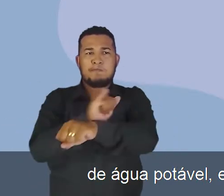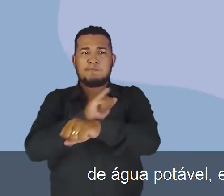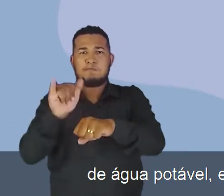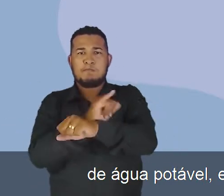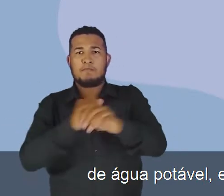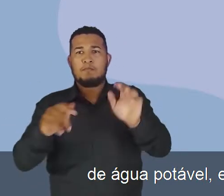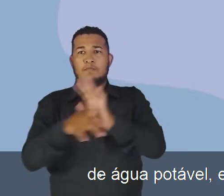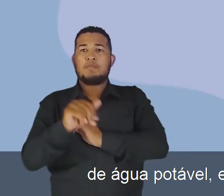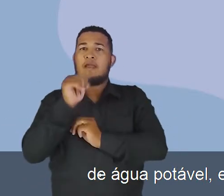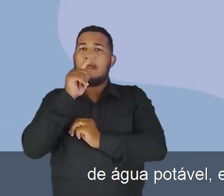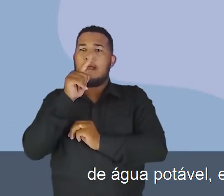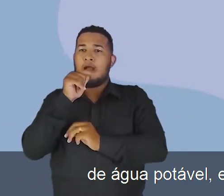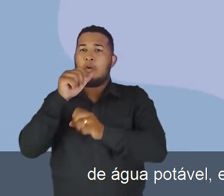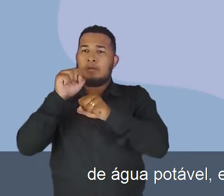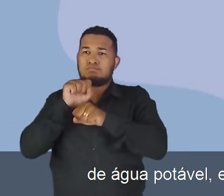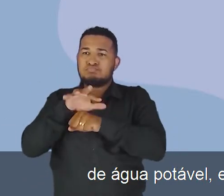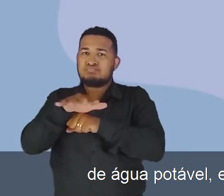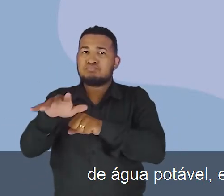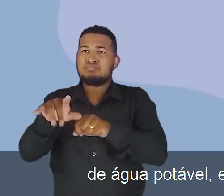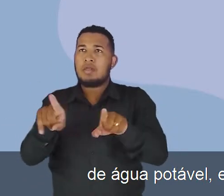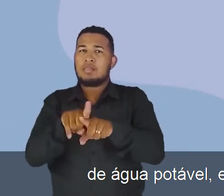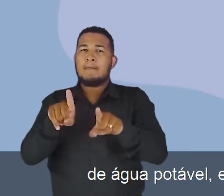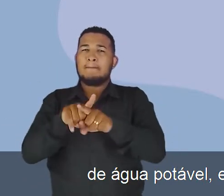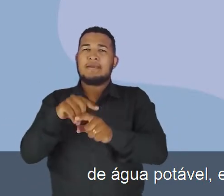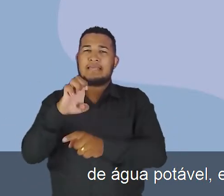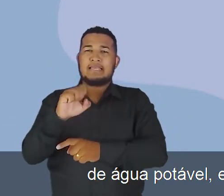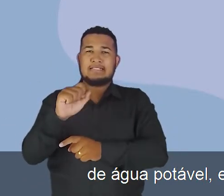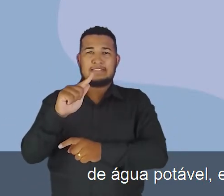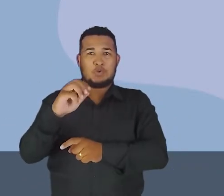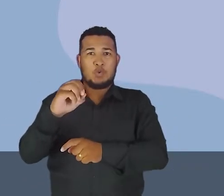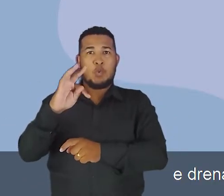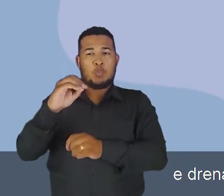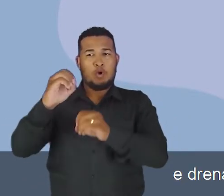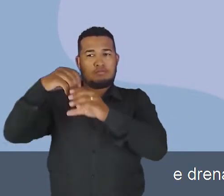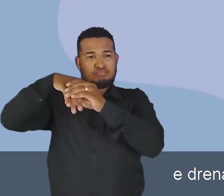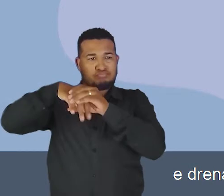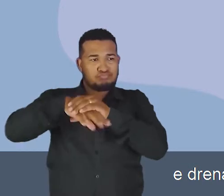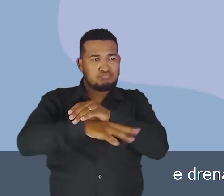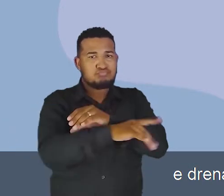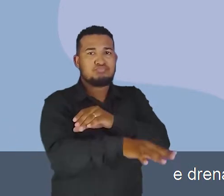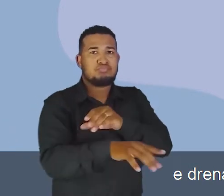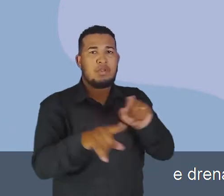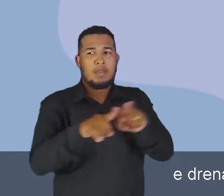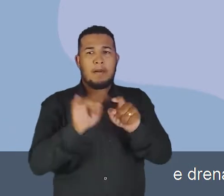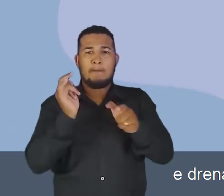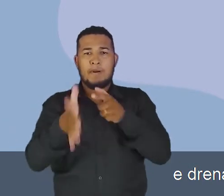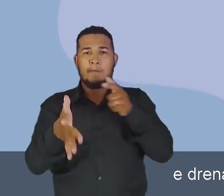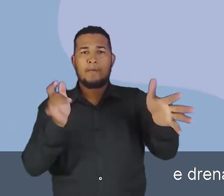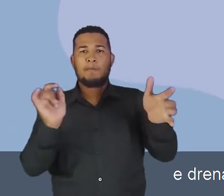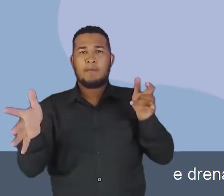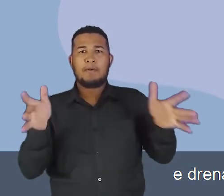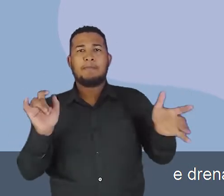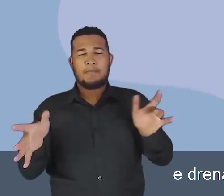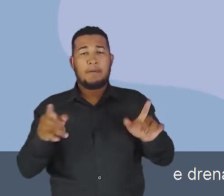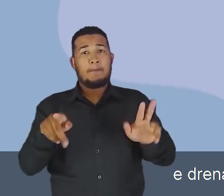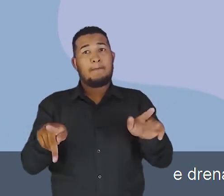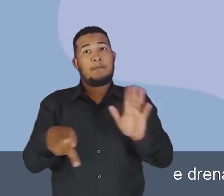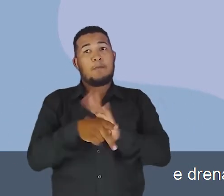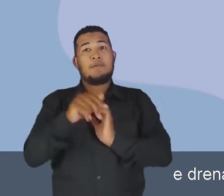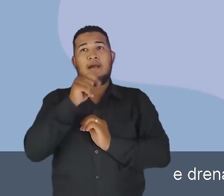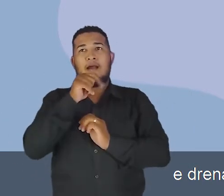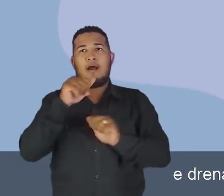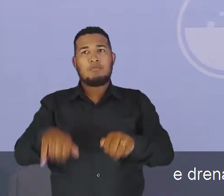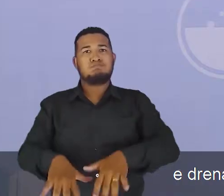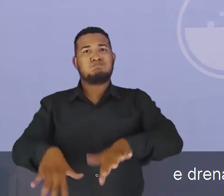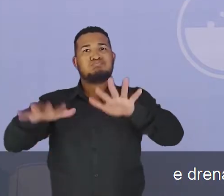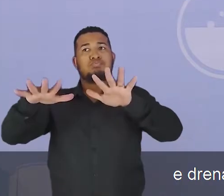água, esgotamento sanitário, limpeza urbana e manejo de resíduos sólidos e drenagem das águas pluviais e